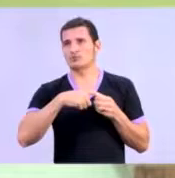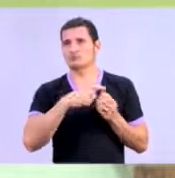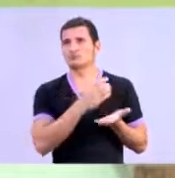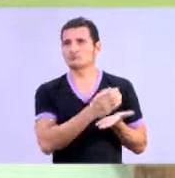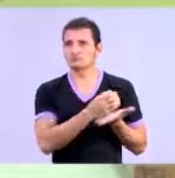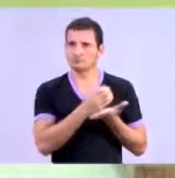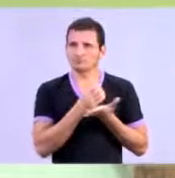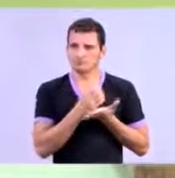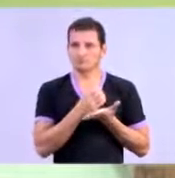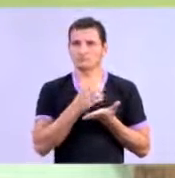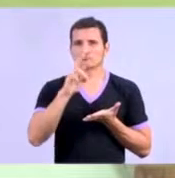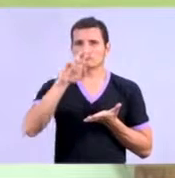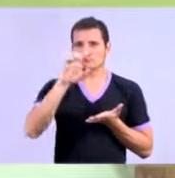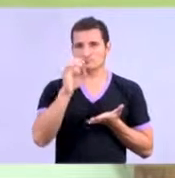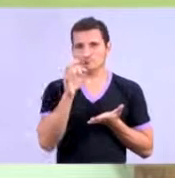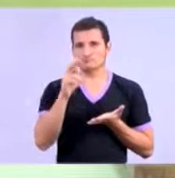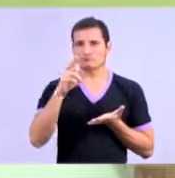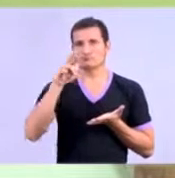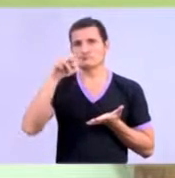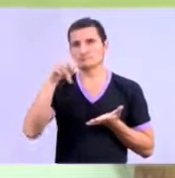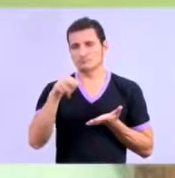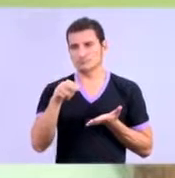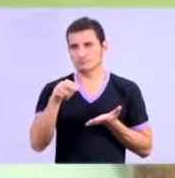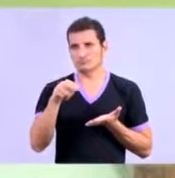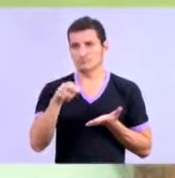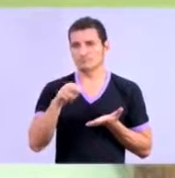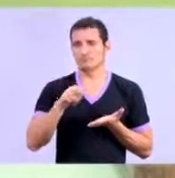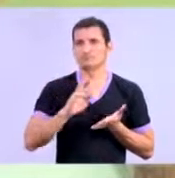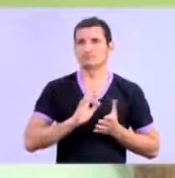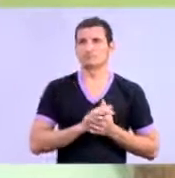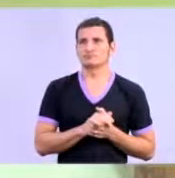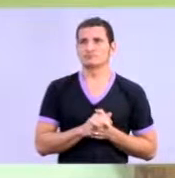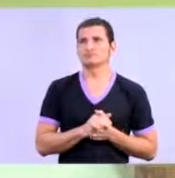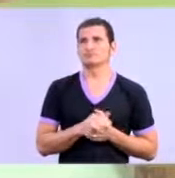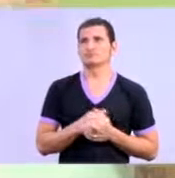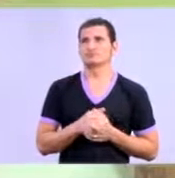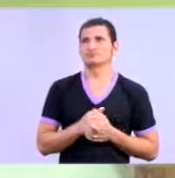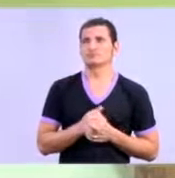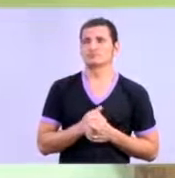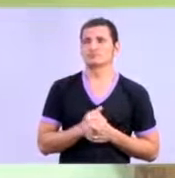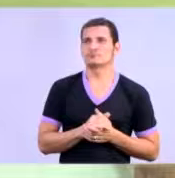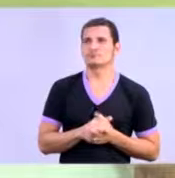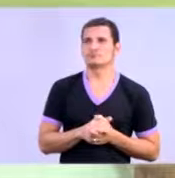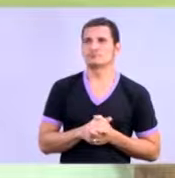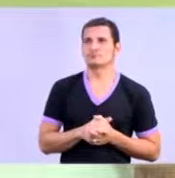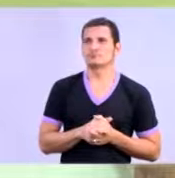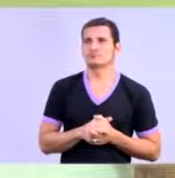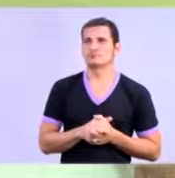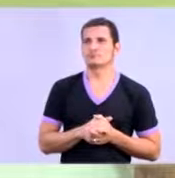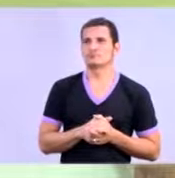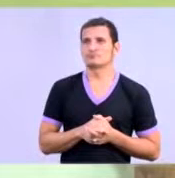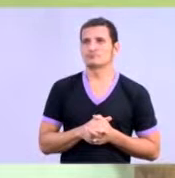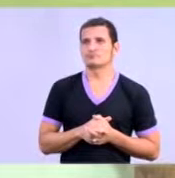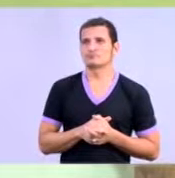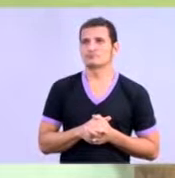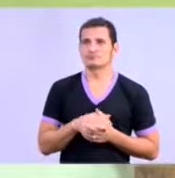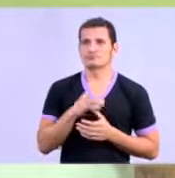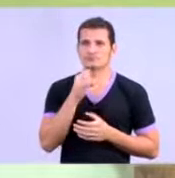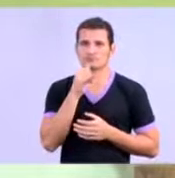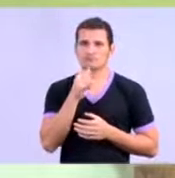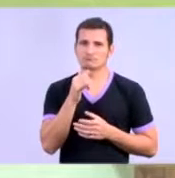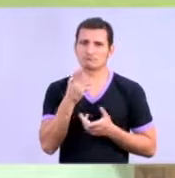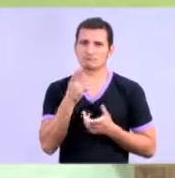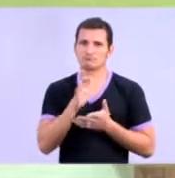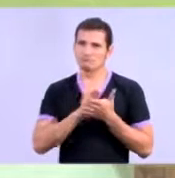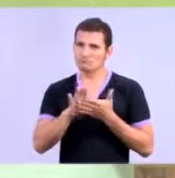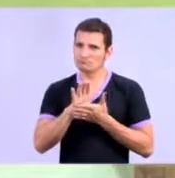tipo de retorno que eu estava esperando é um copo que armazena o líquido lá e vem a água. Mas se eu não esperar nenhum